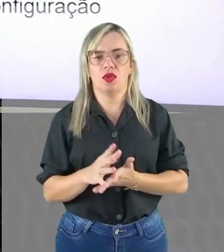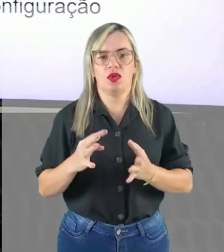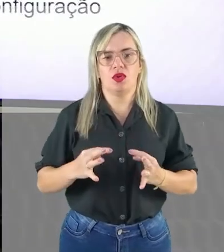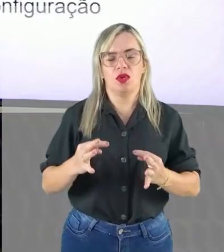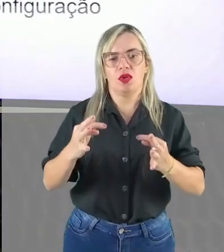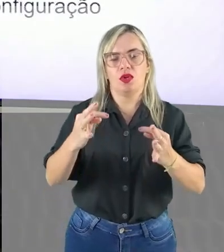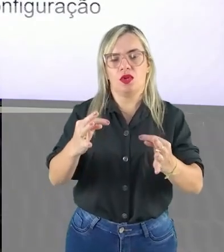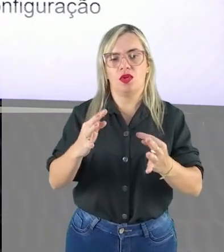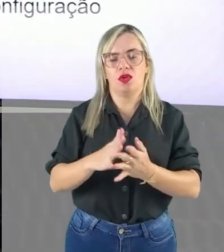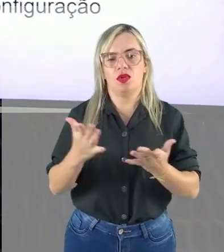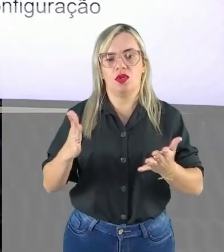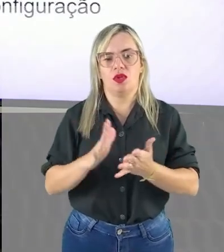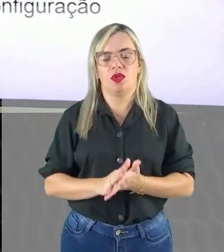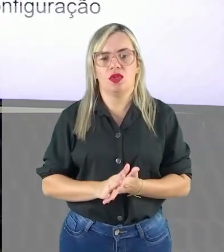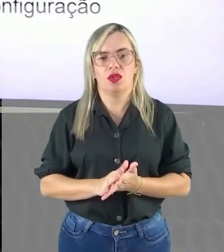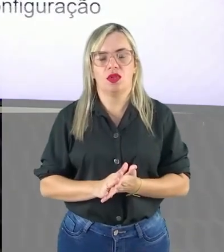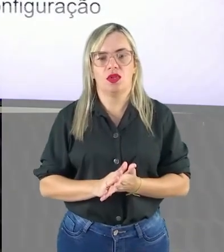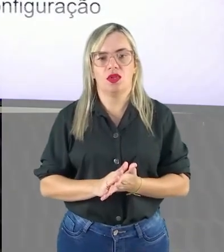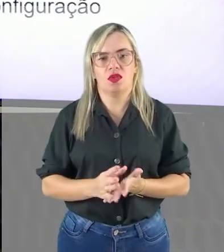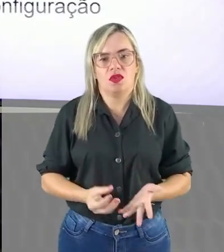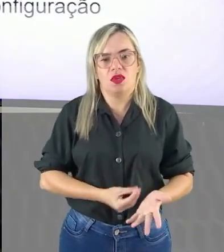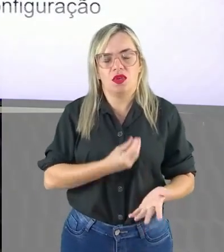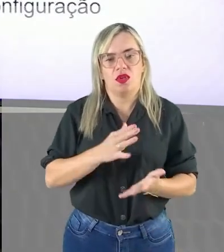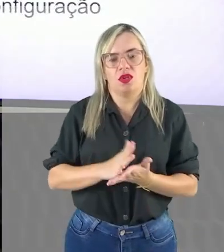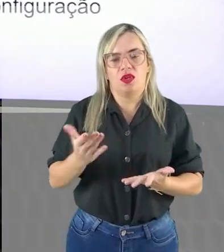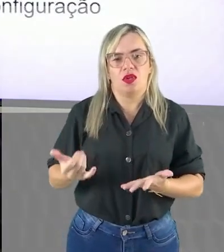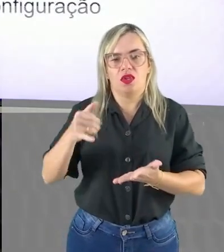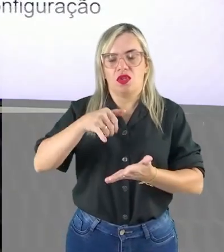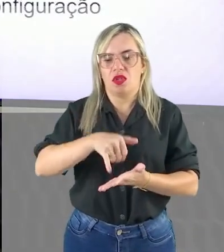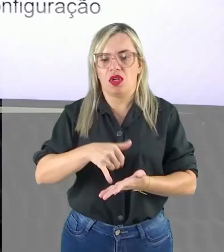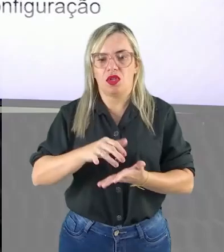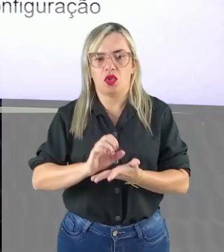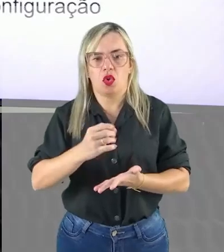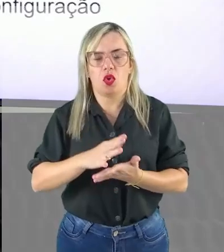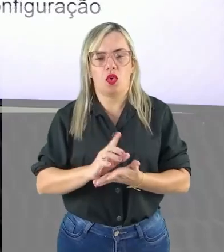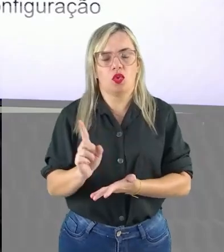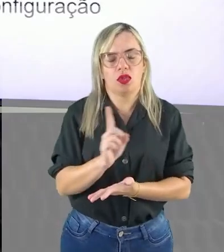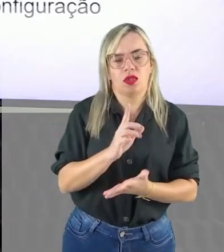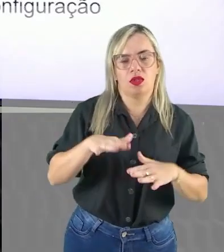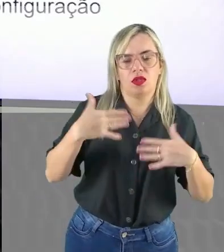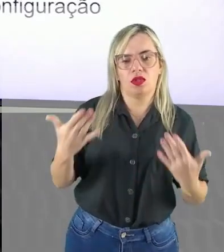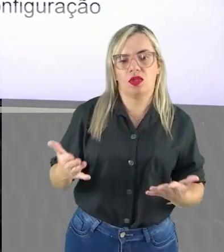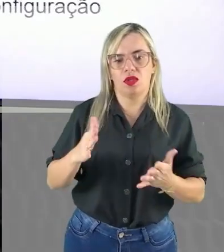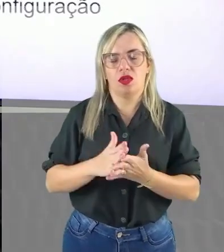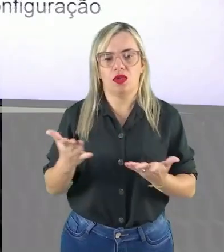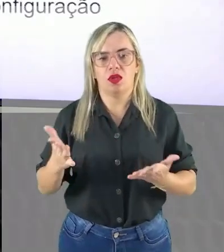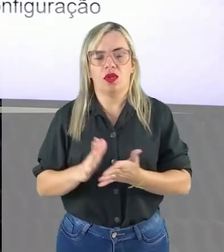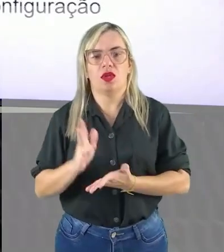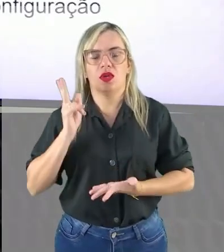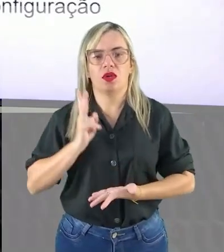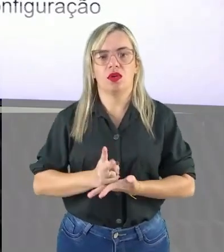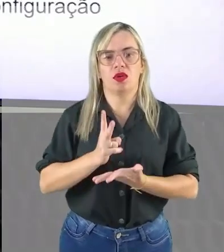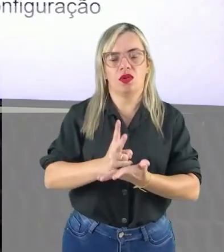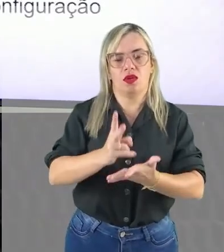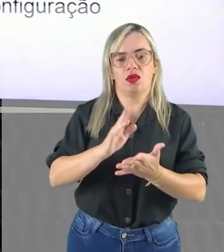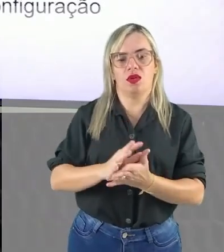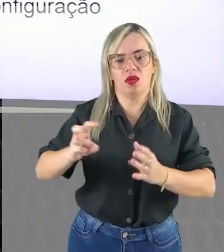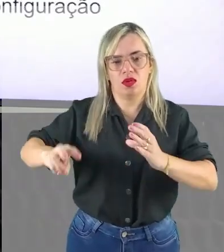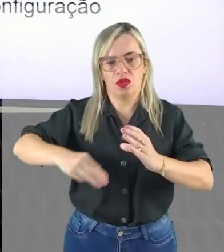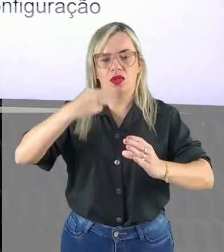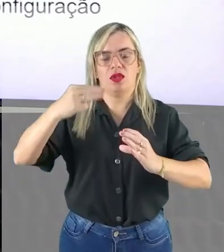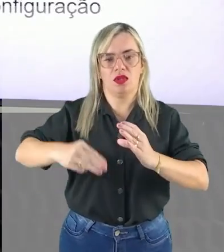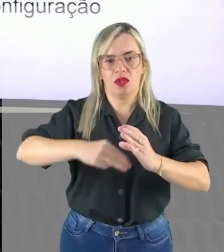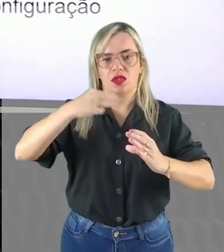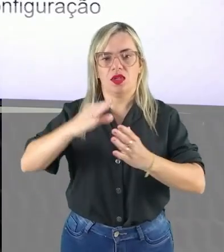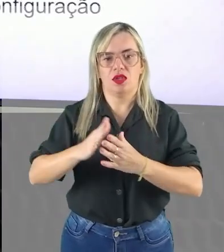tecnologia que está muito ativa. Ela desligada ali ou não, desativada, os dados móveis, ela continua te enviando